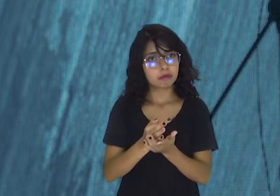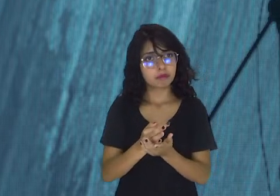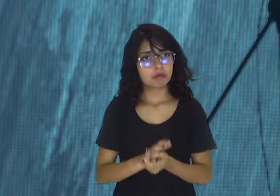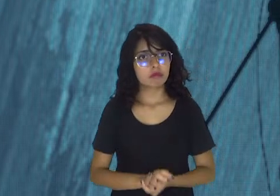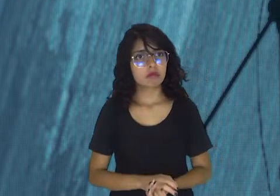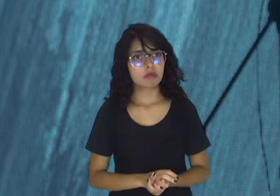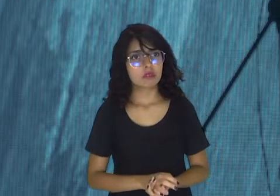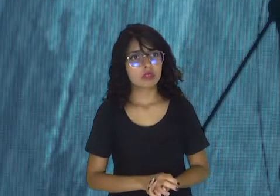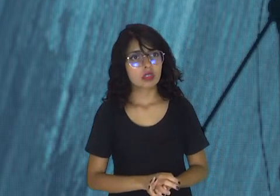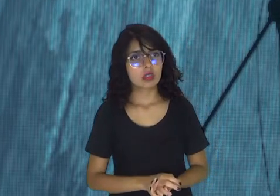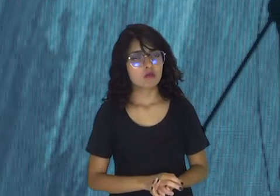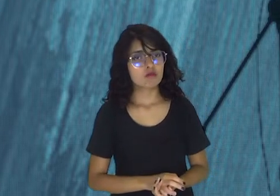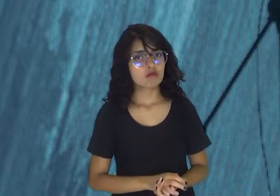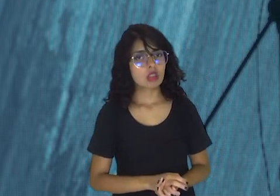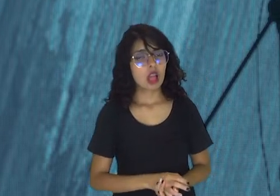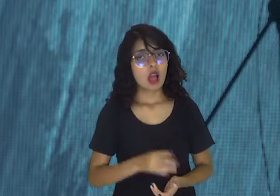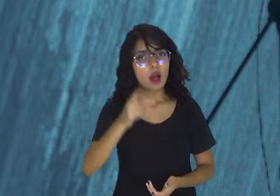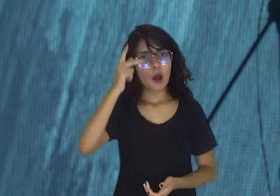O justo viverá da fé.